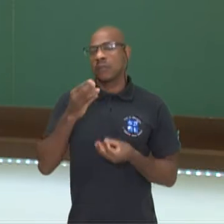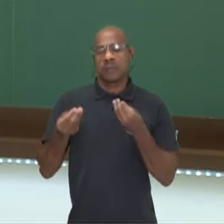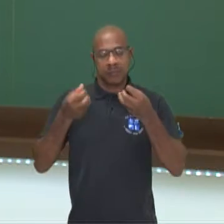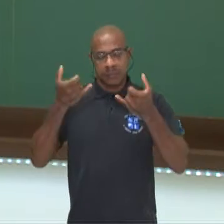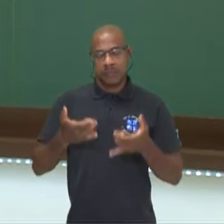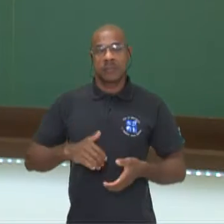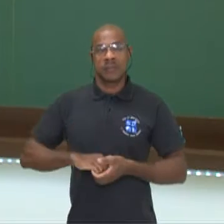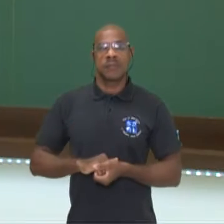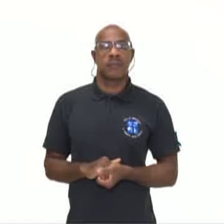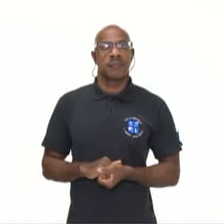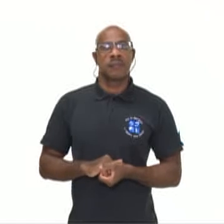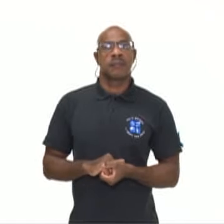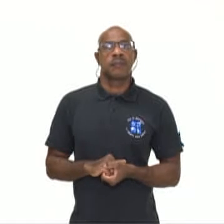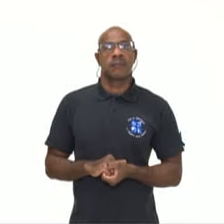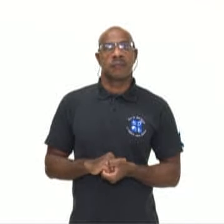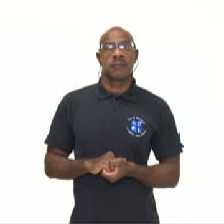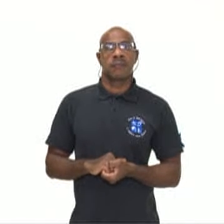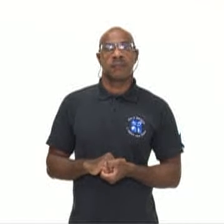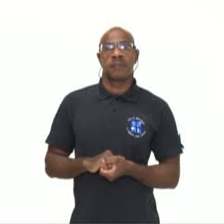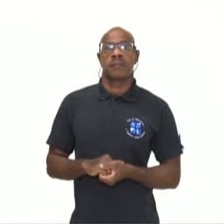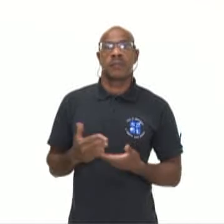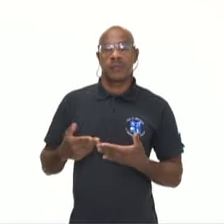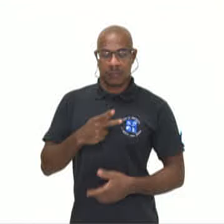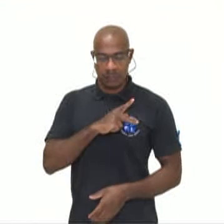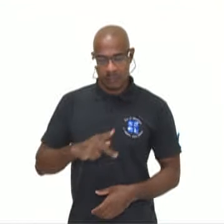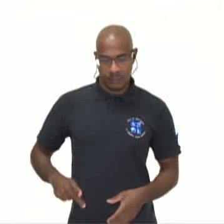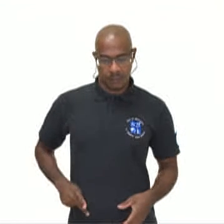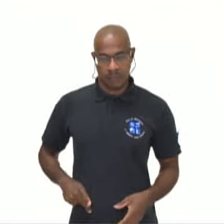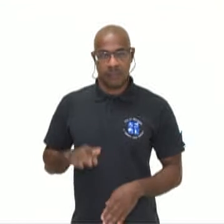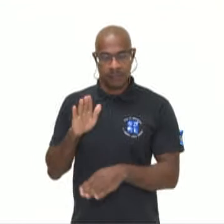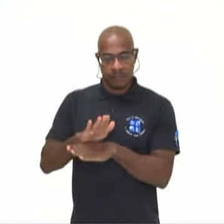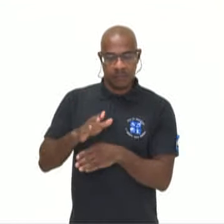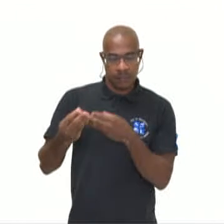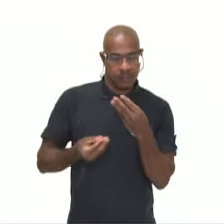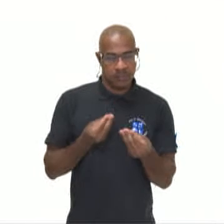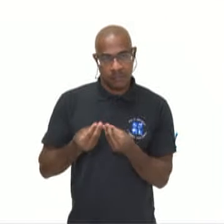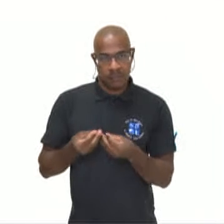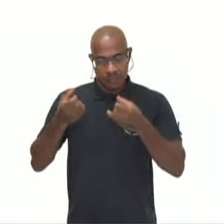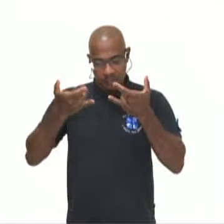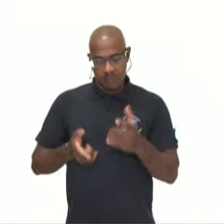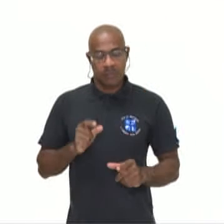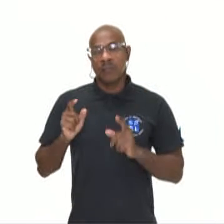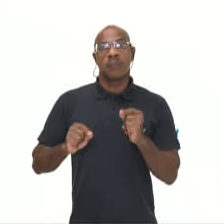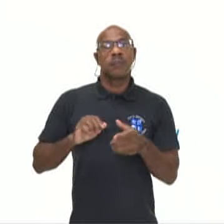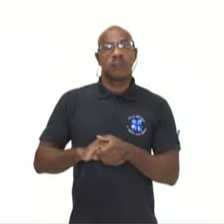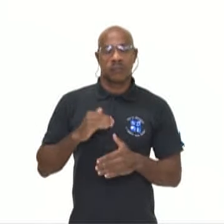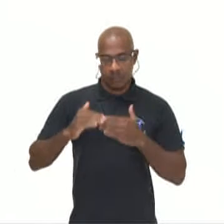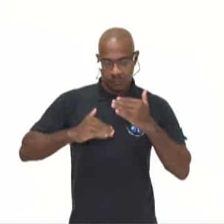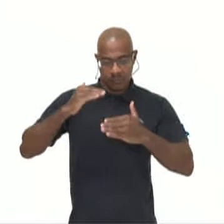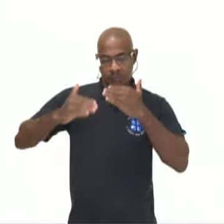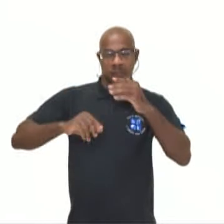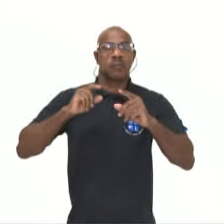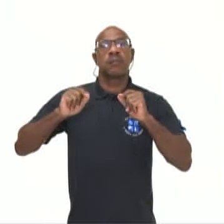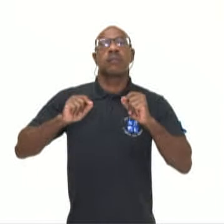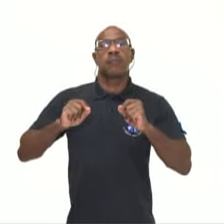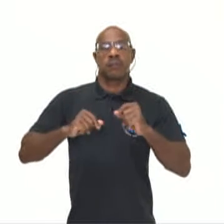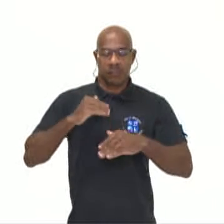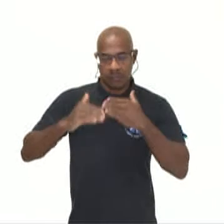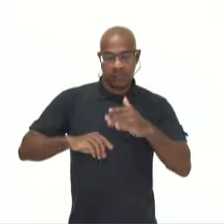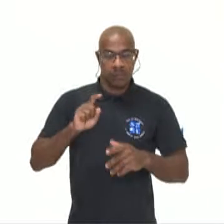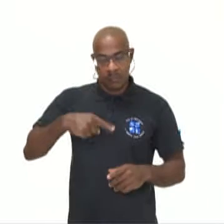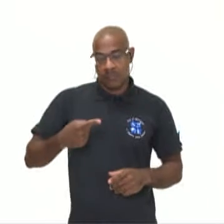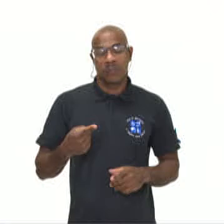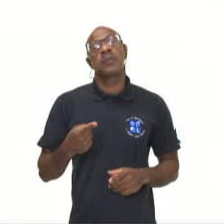questão. O estado de bem-estar social, assim como foi definido, se desenvolveu após a Segunda Guerra